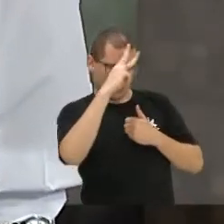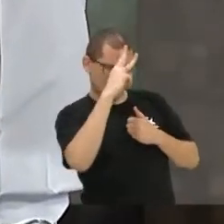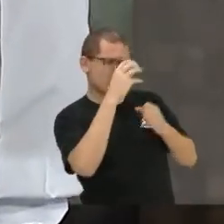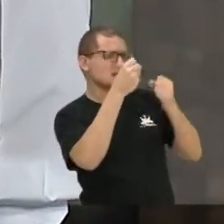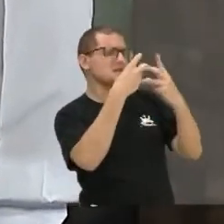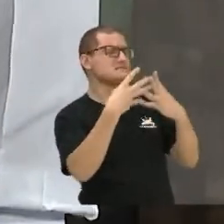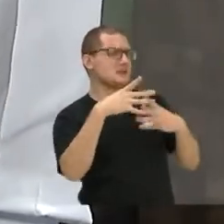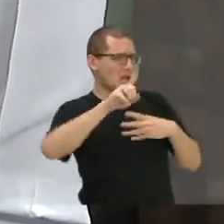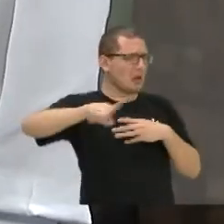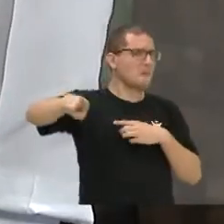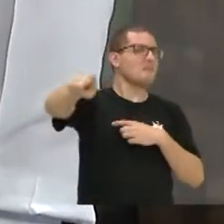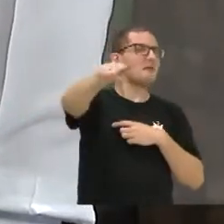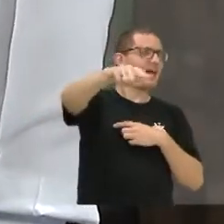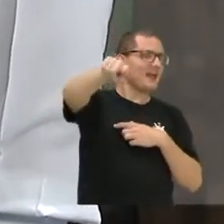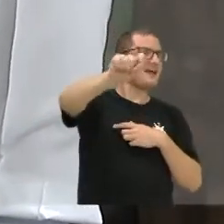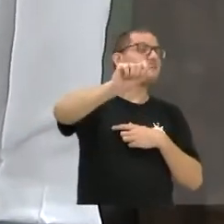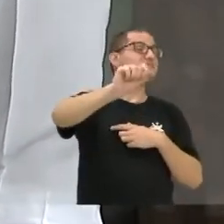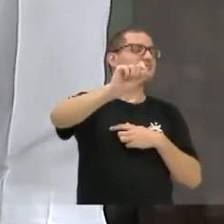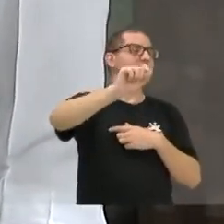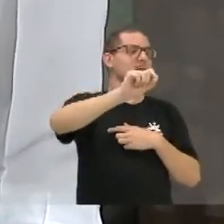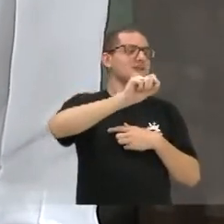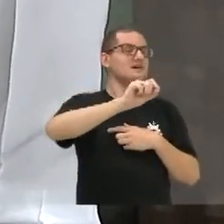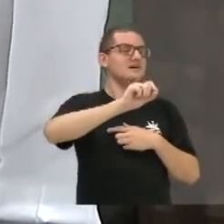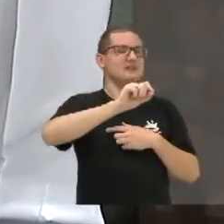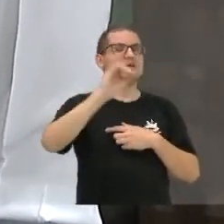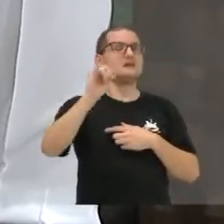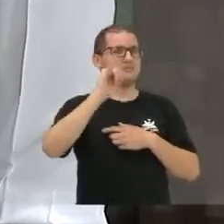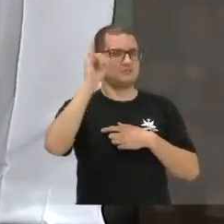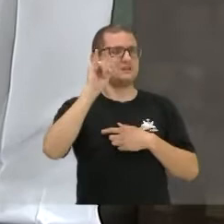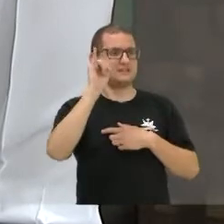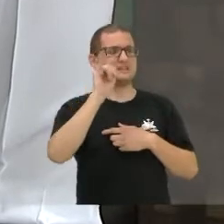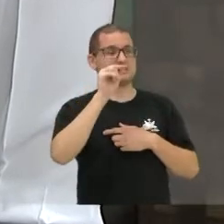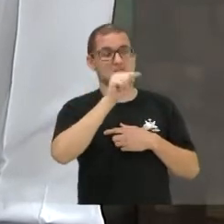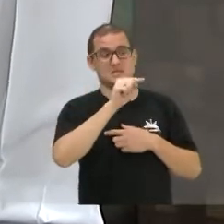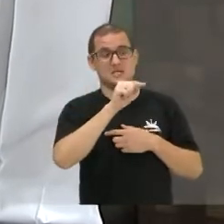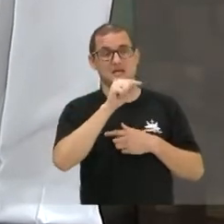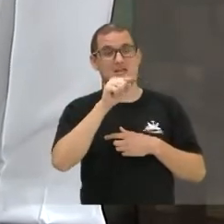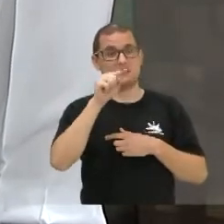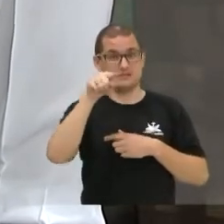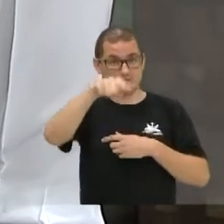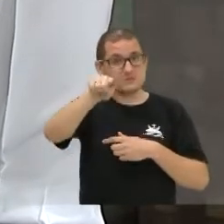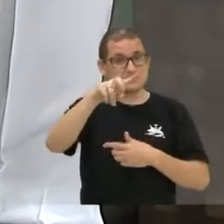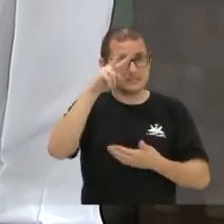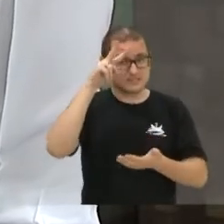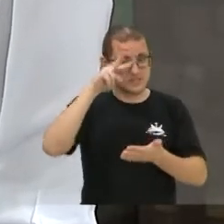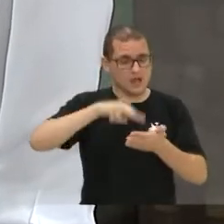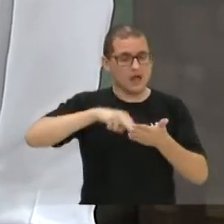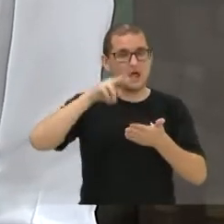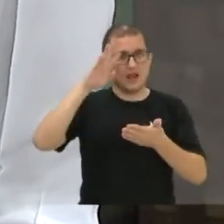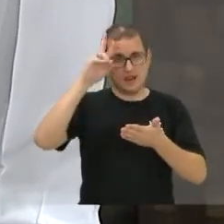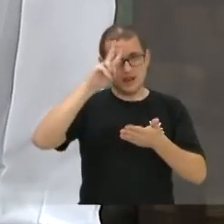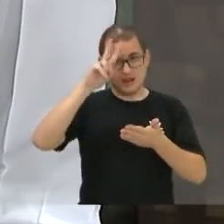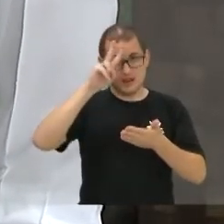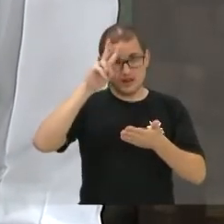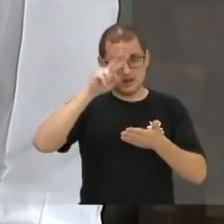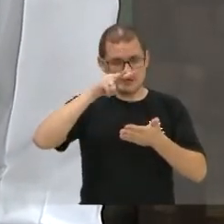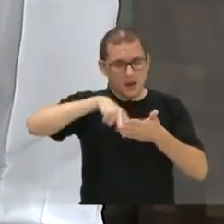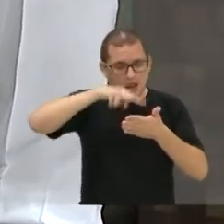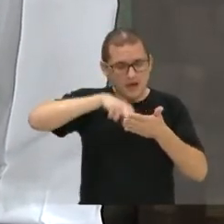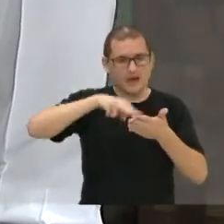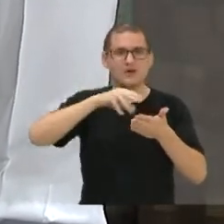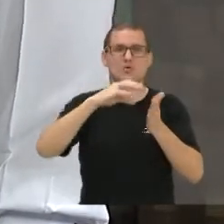que seria muito importante se ele lesse depois separadamente o capítulo de ezequiel